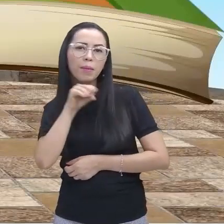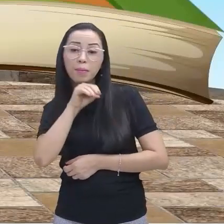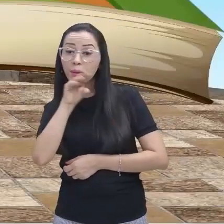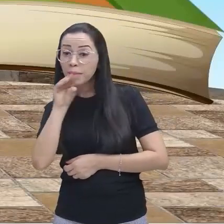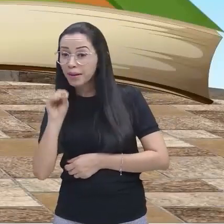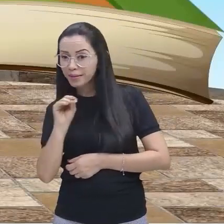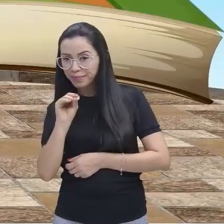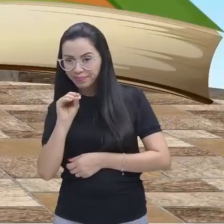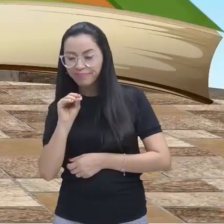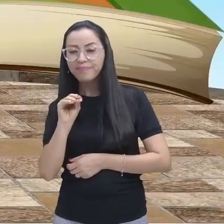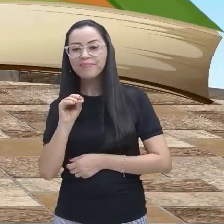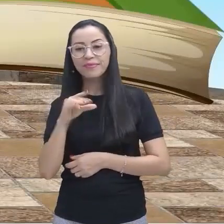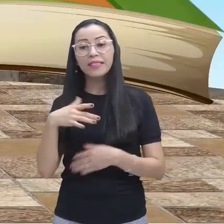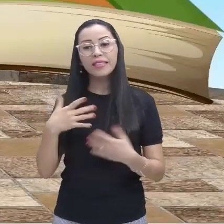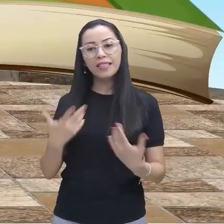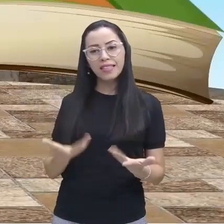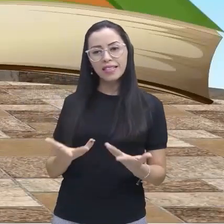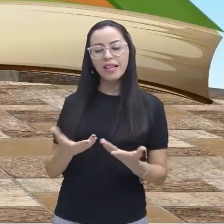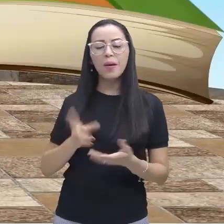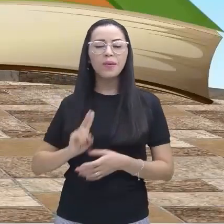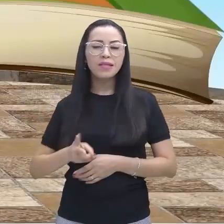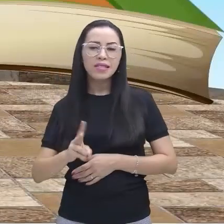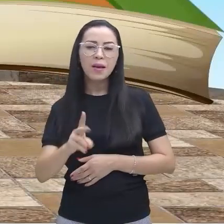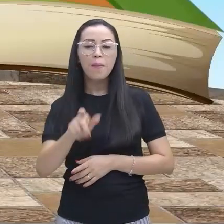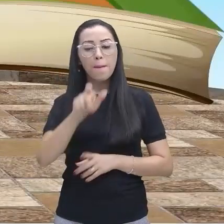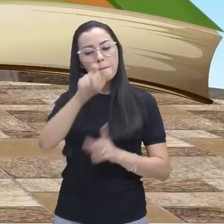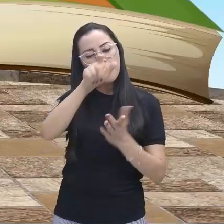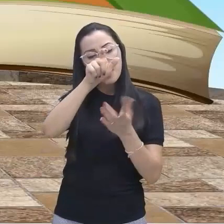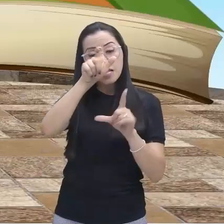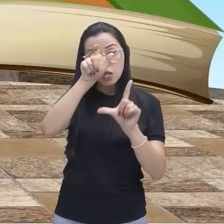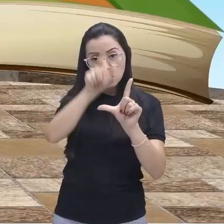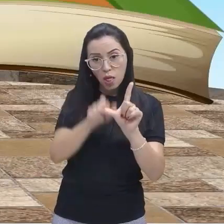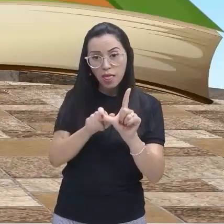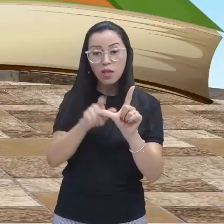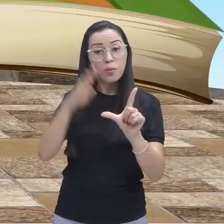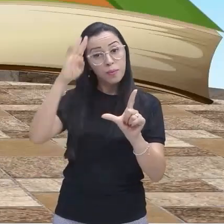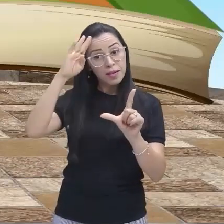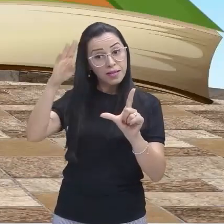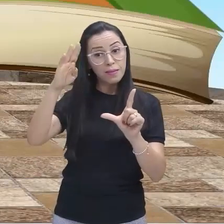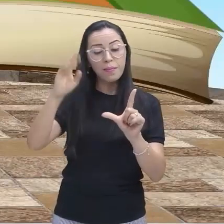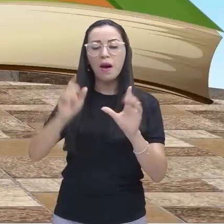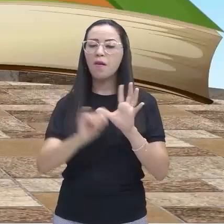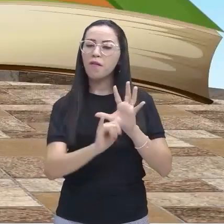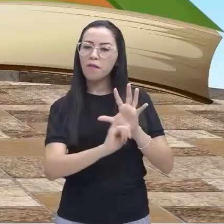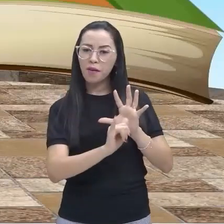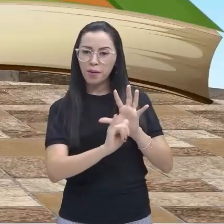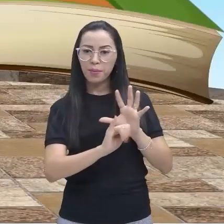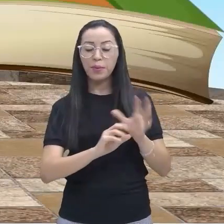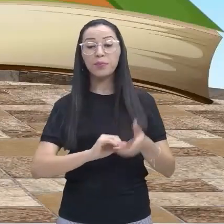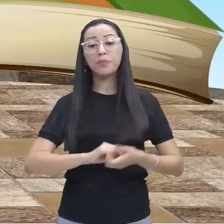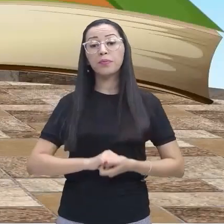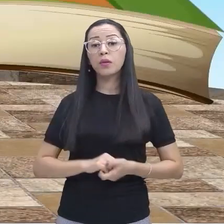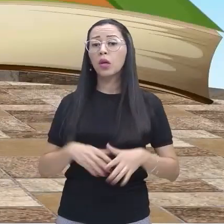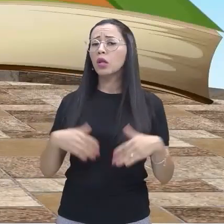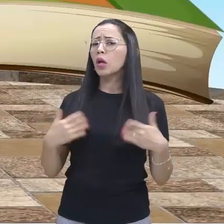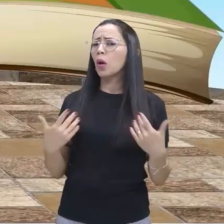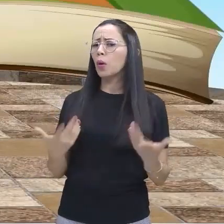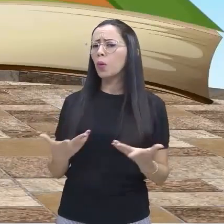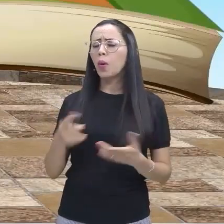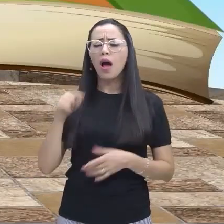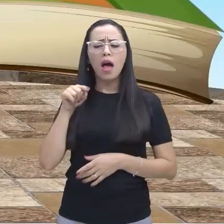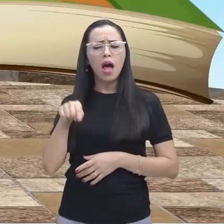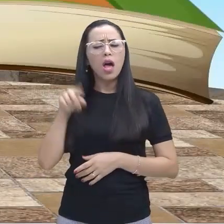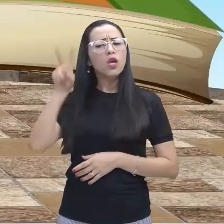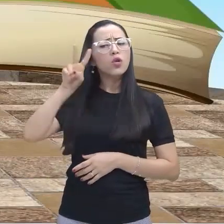geralmente principais de uma fábula. Qual foi a moral ou o